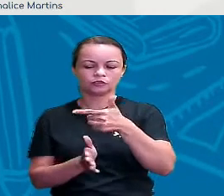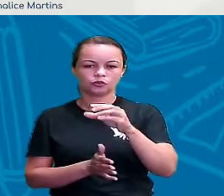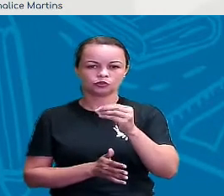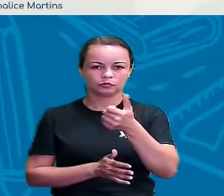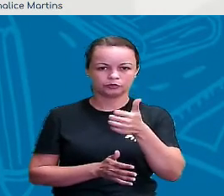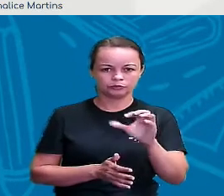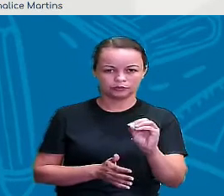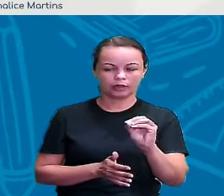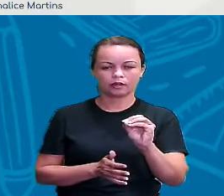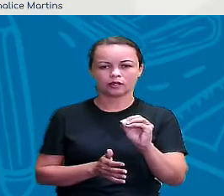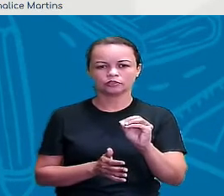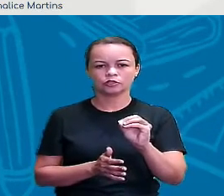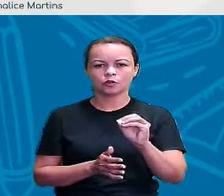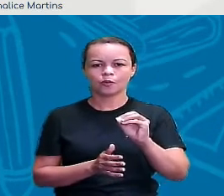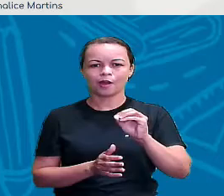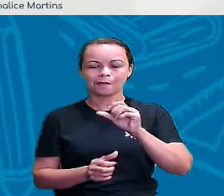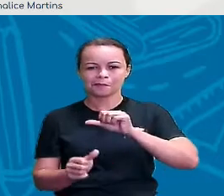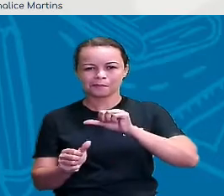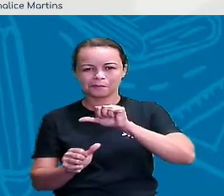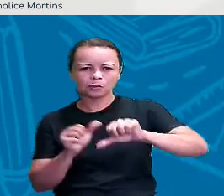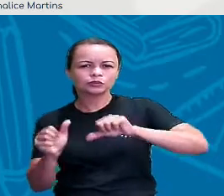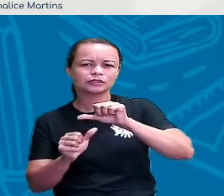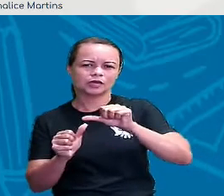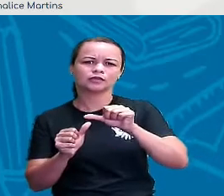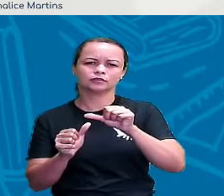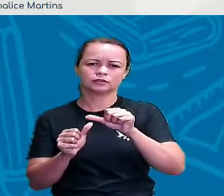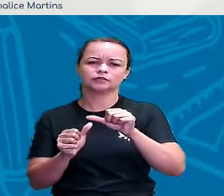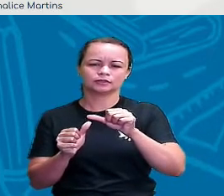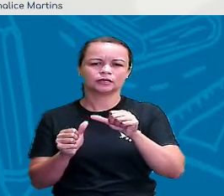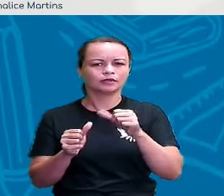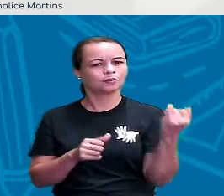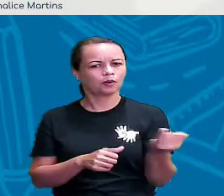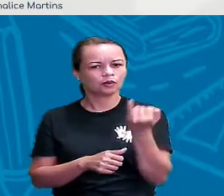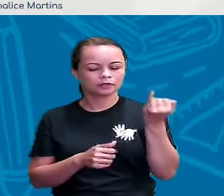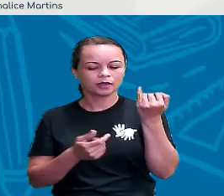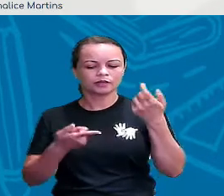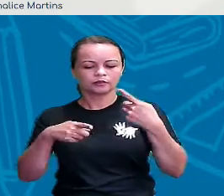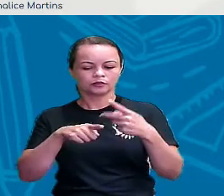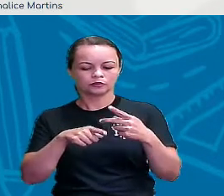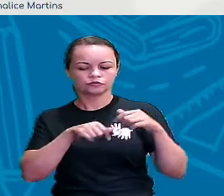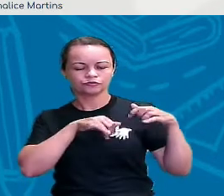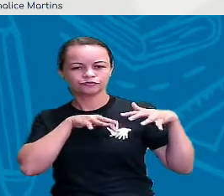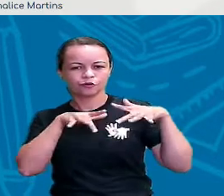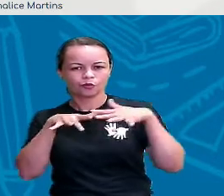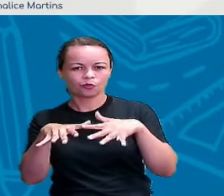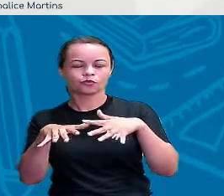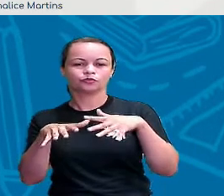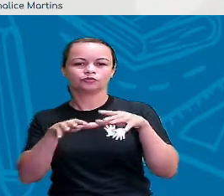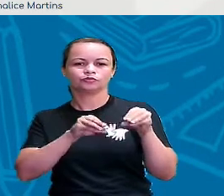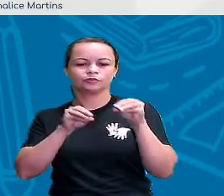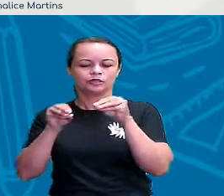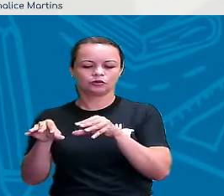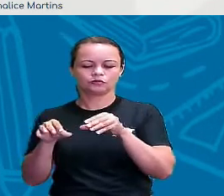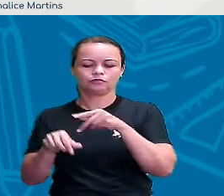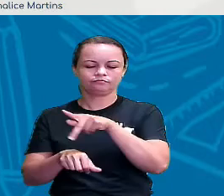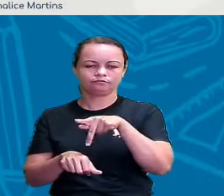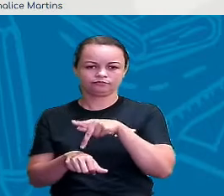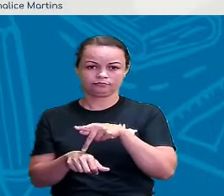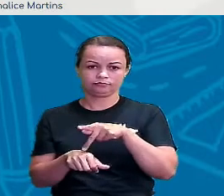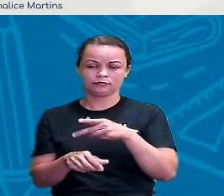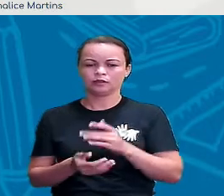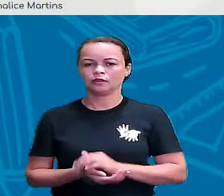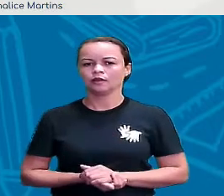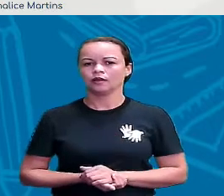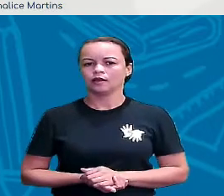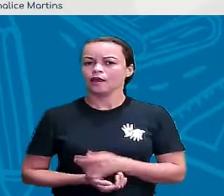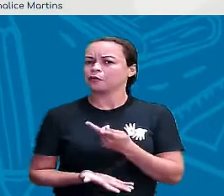2010, uma mudança, né, significativa no fluxo migratório no país. O que é que acontece?